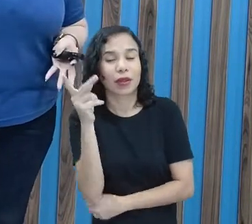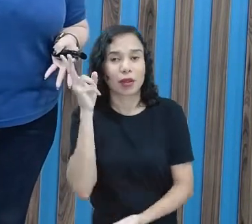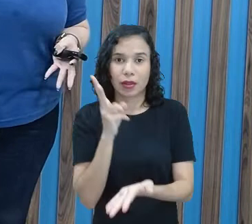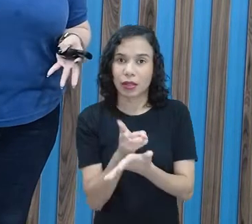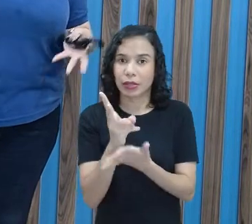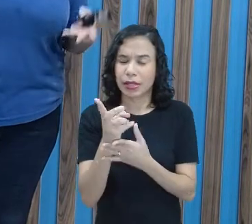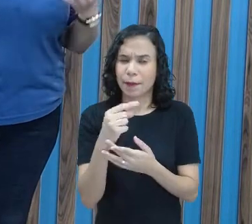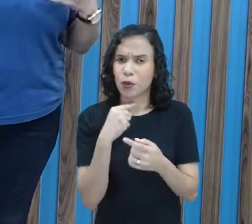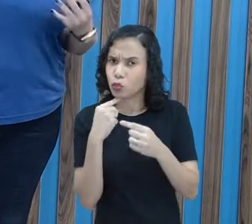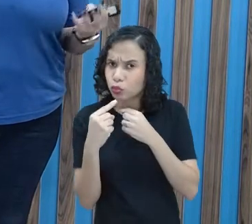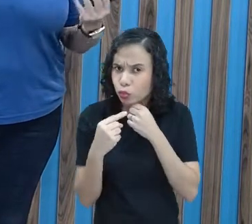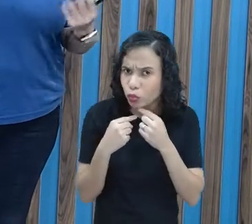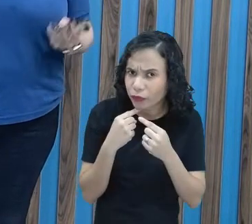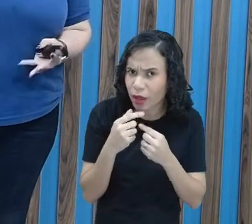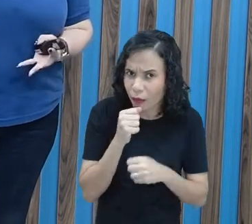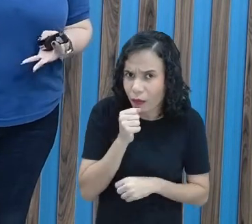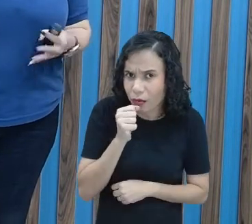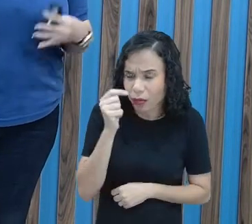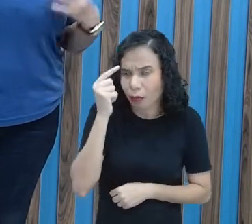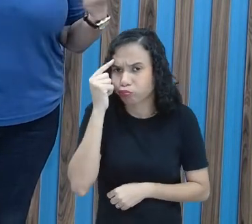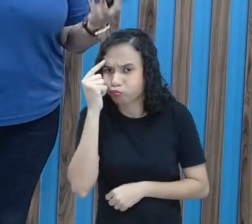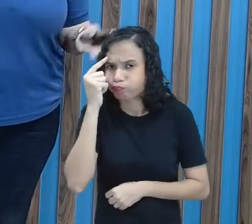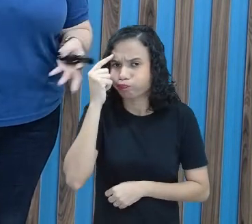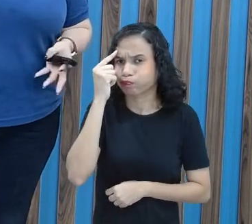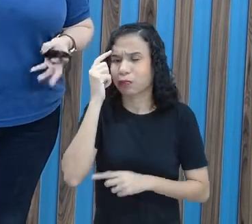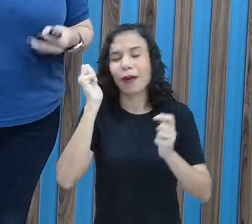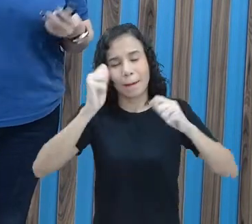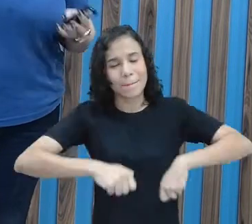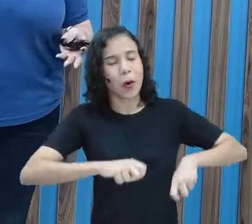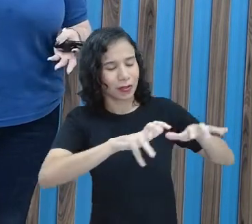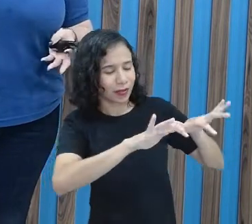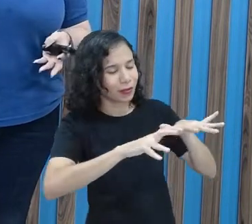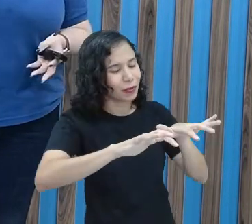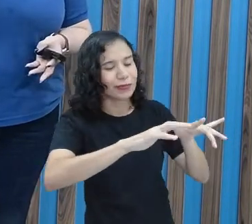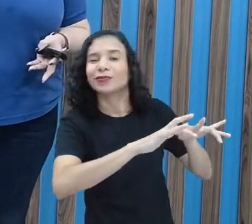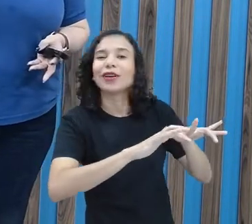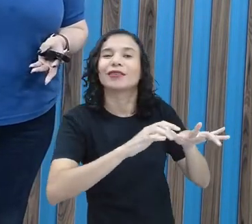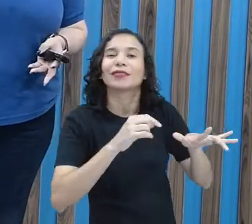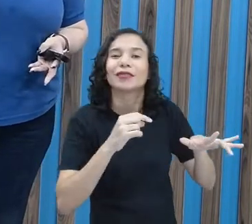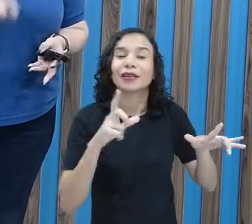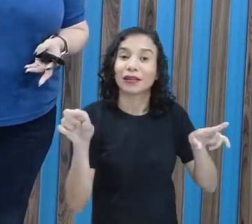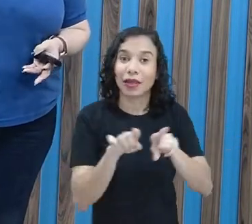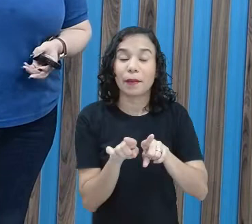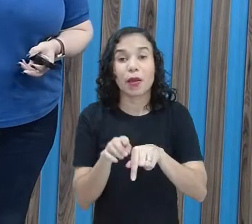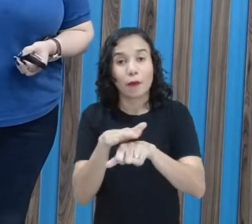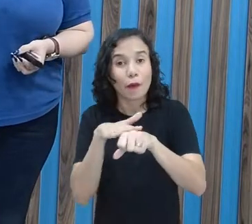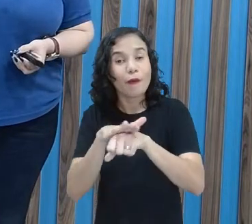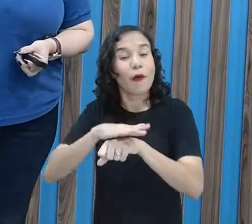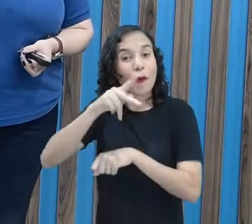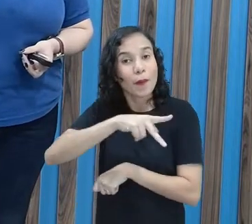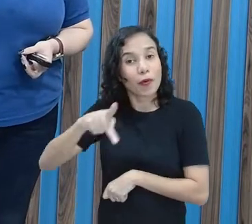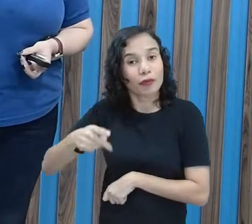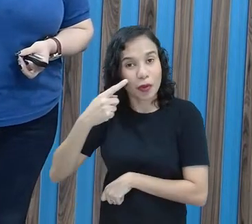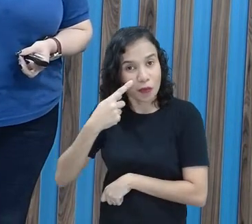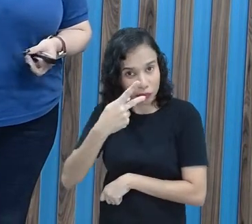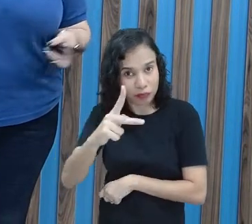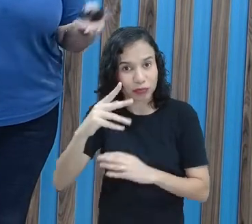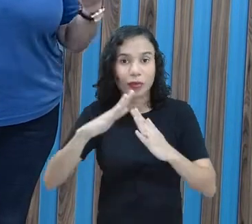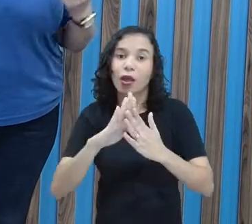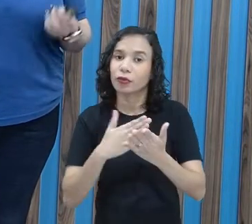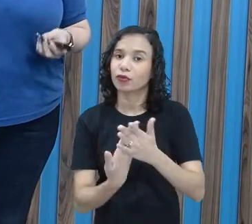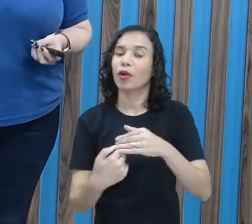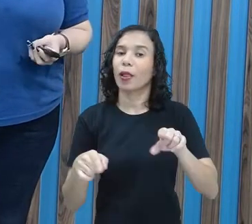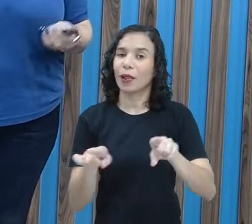as dúvidas, além de falar aqui com a gente através do chat, né, para tirar as dúvidas, fale com o seu professor da sua escola de origem também, porque o